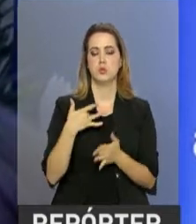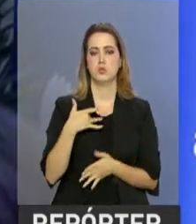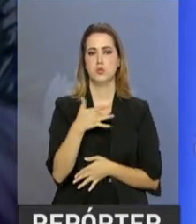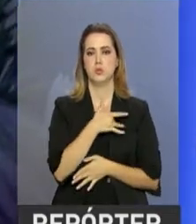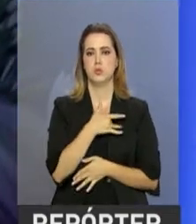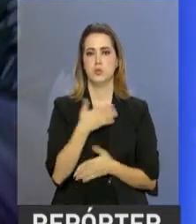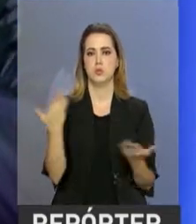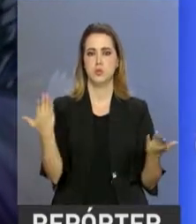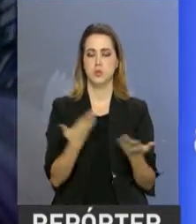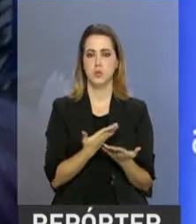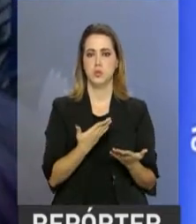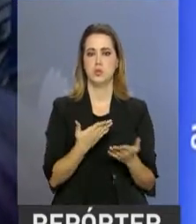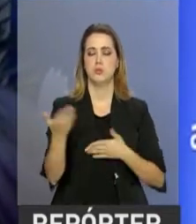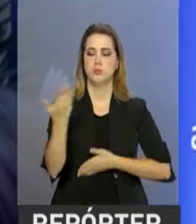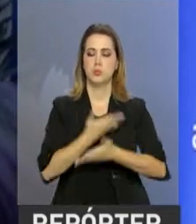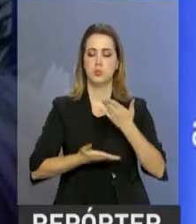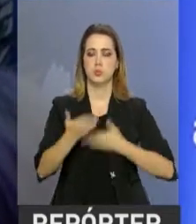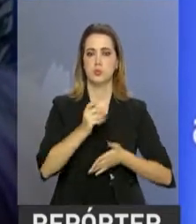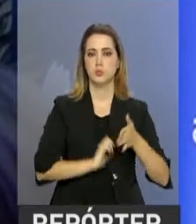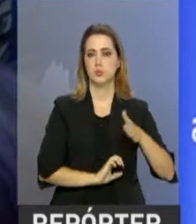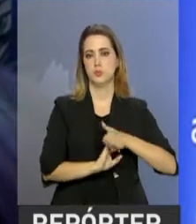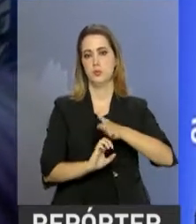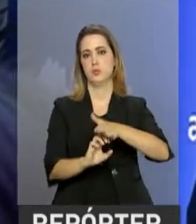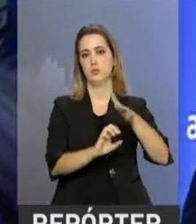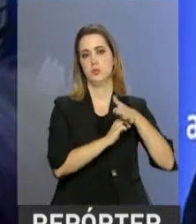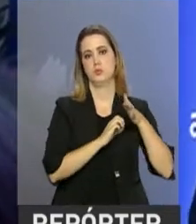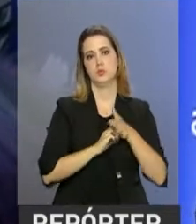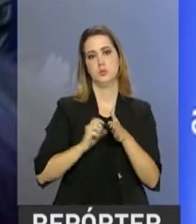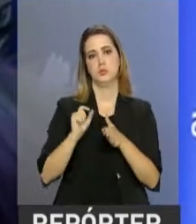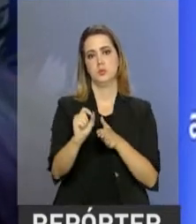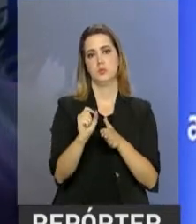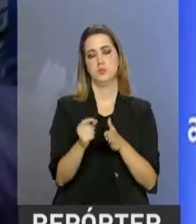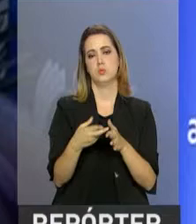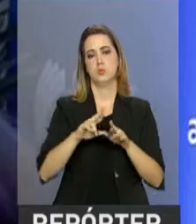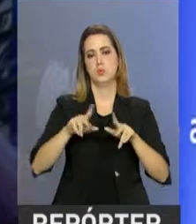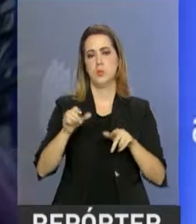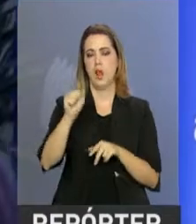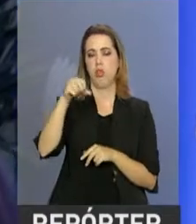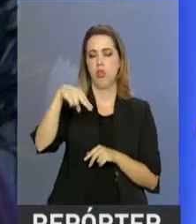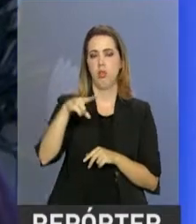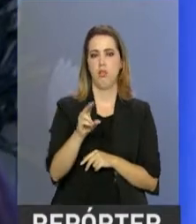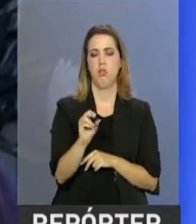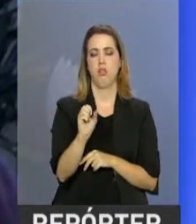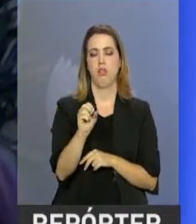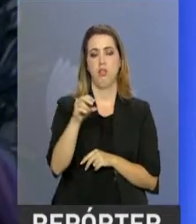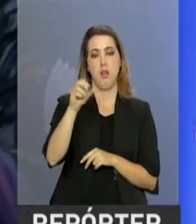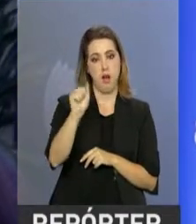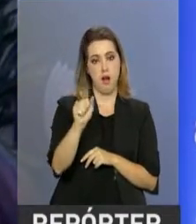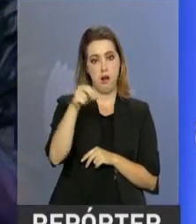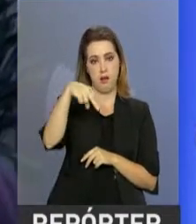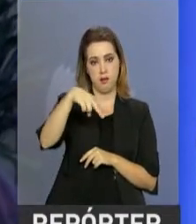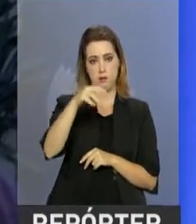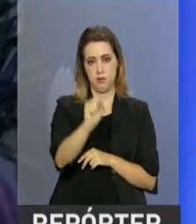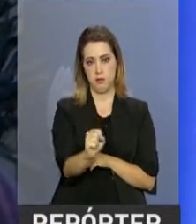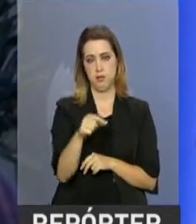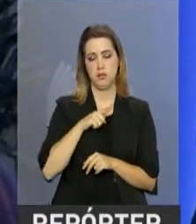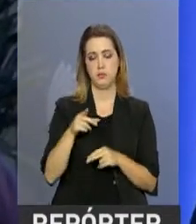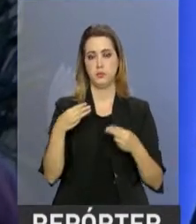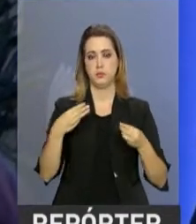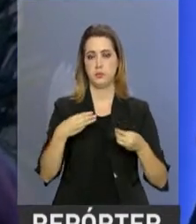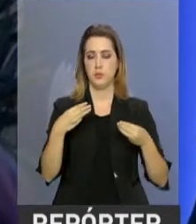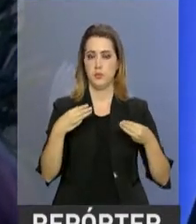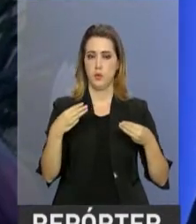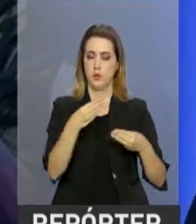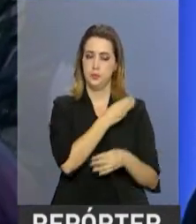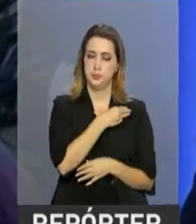do mercado, portanto, das empresas que trabalham com o plano de saúde, da ANS, o próprio Ministério acompanhando através do